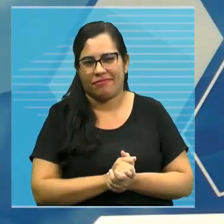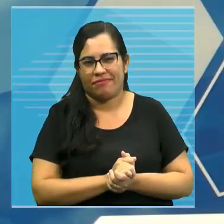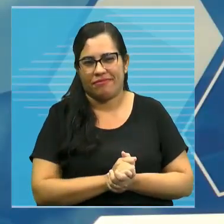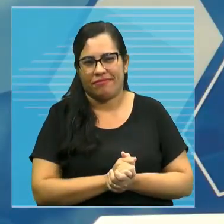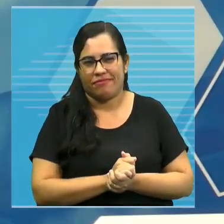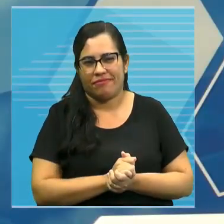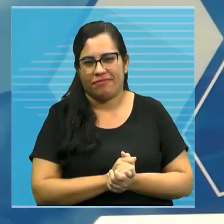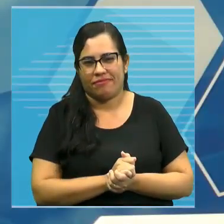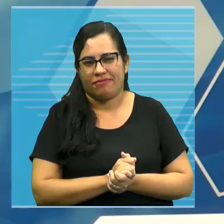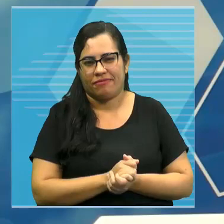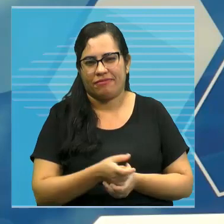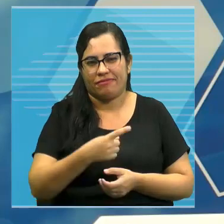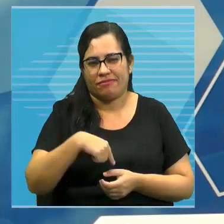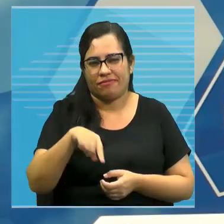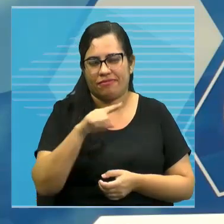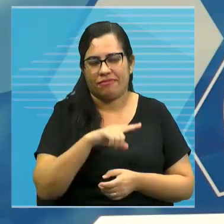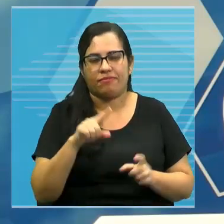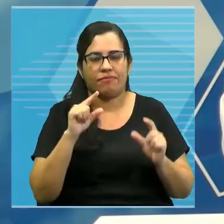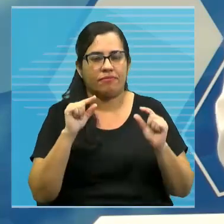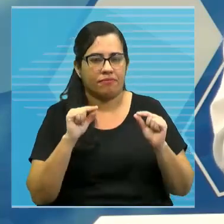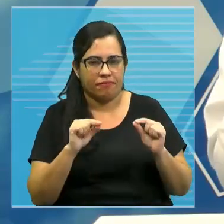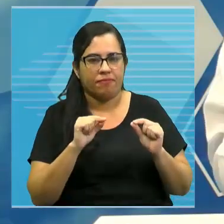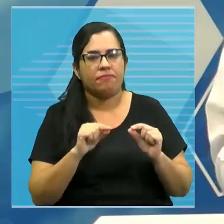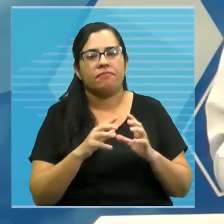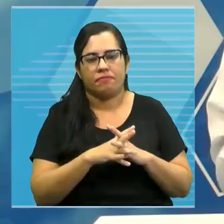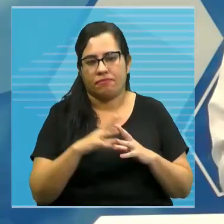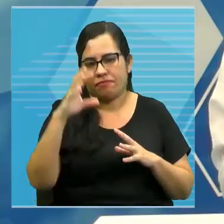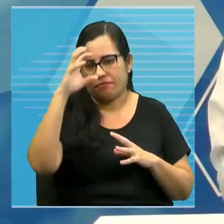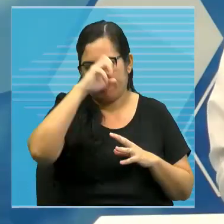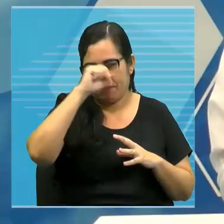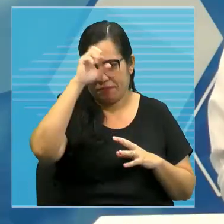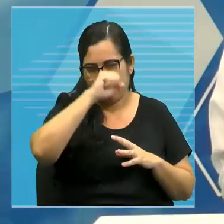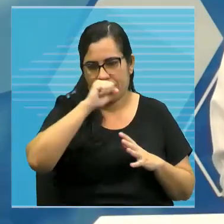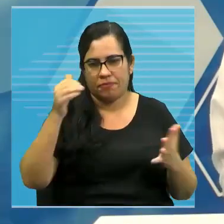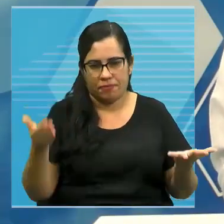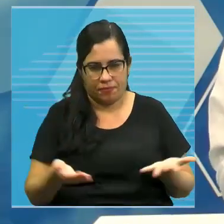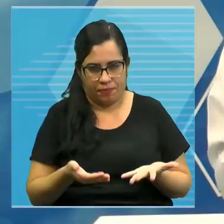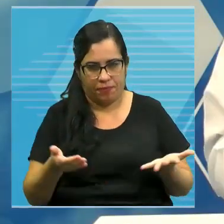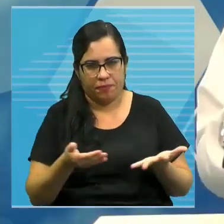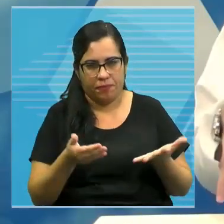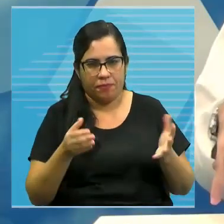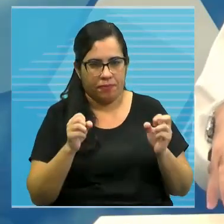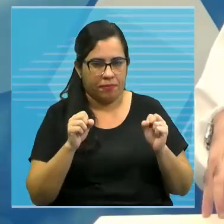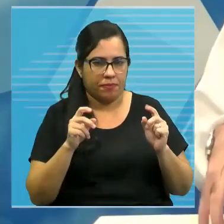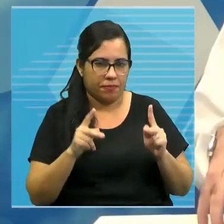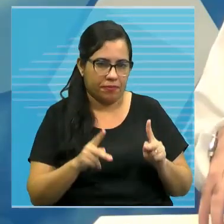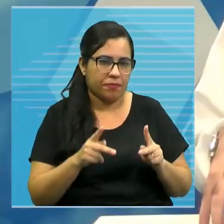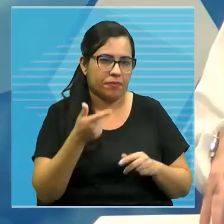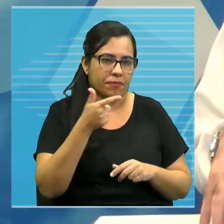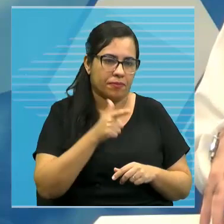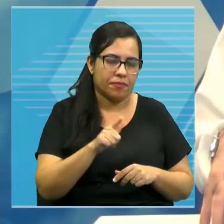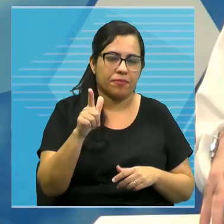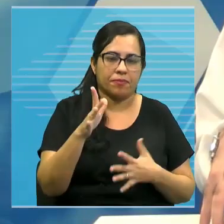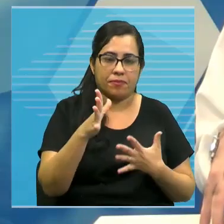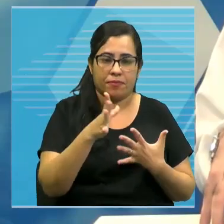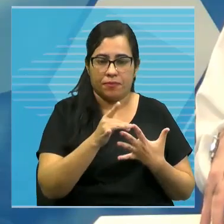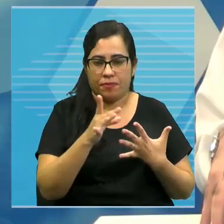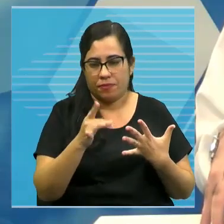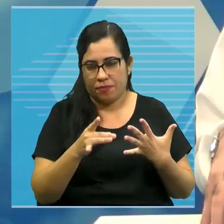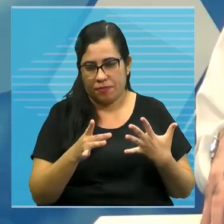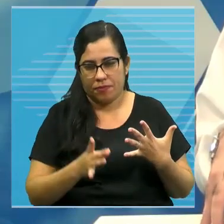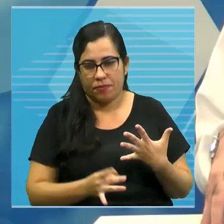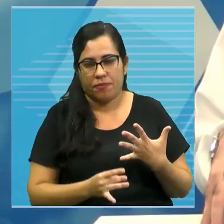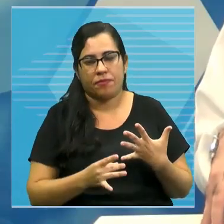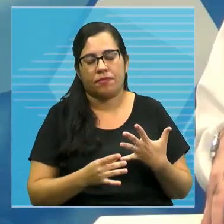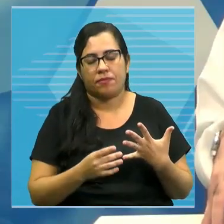então a gente está trabalhando tá trabalhando isso hoje né outro detalhe é que a gente viu